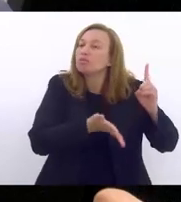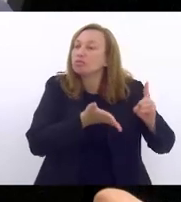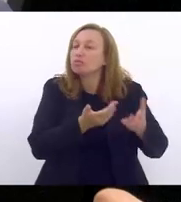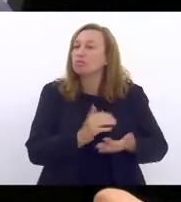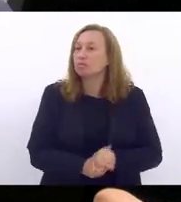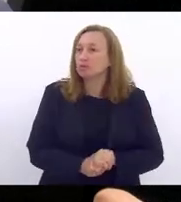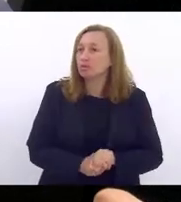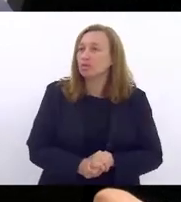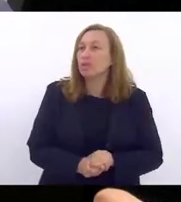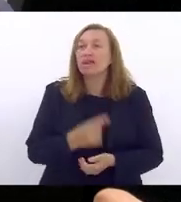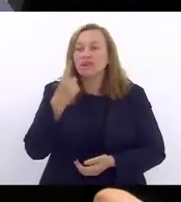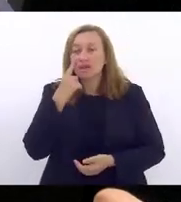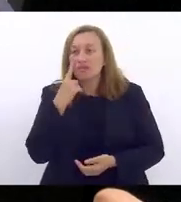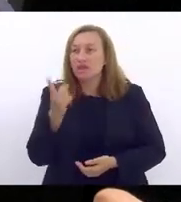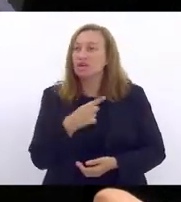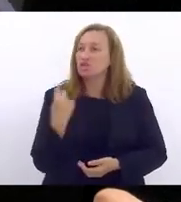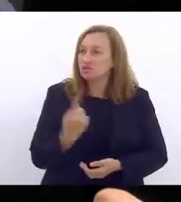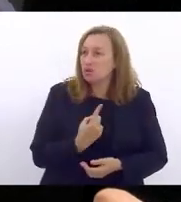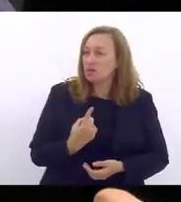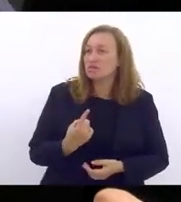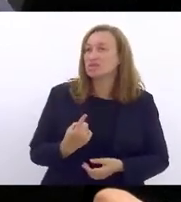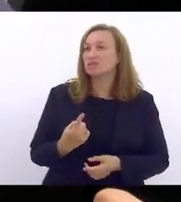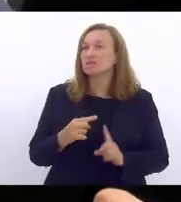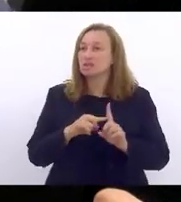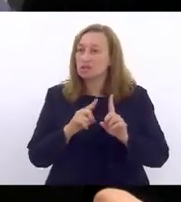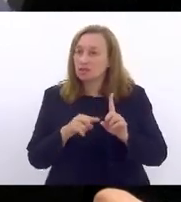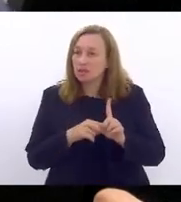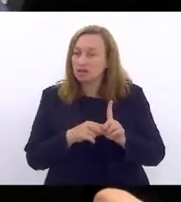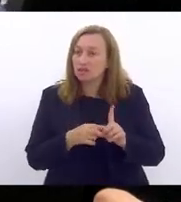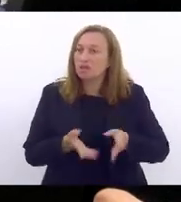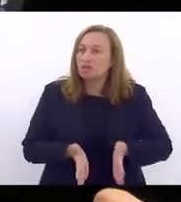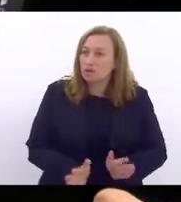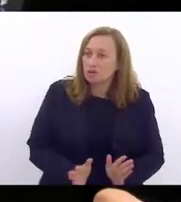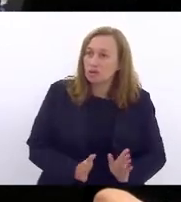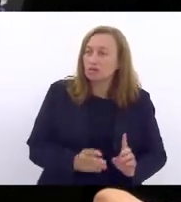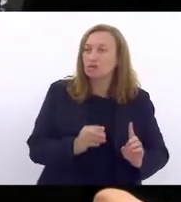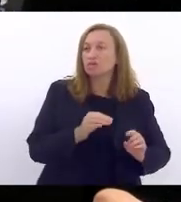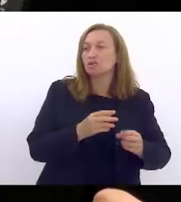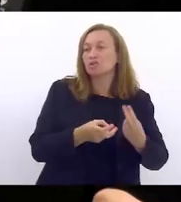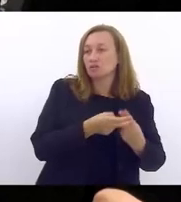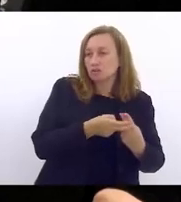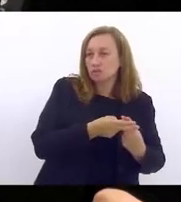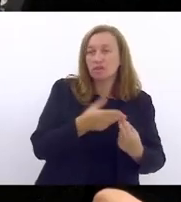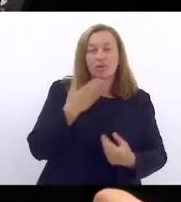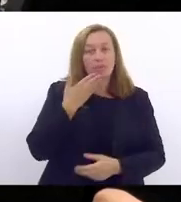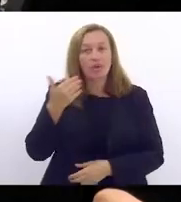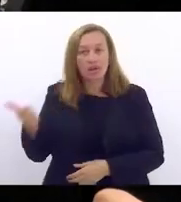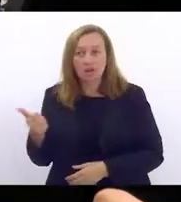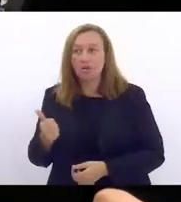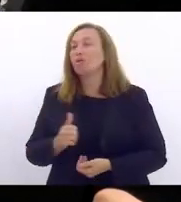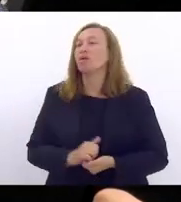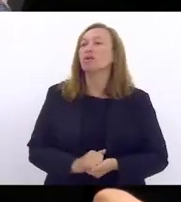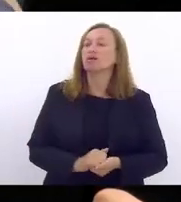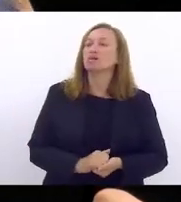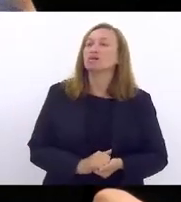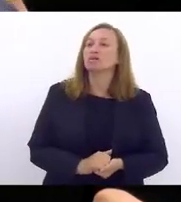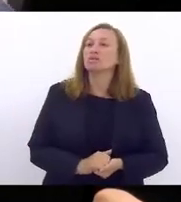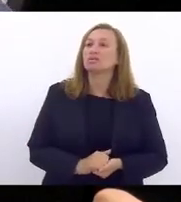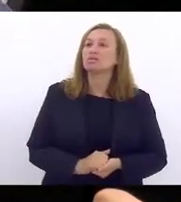começando a ver que as nossas gestantes que pariram no SUS estão tendo uma satisfação melhor, estão com um plano de parto, estão